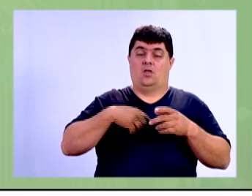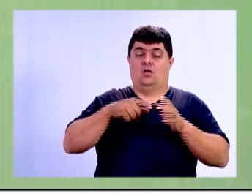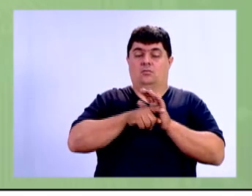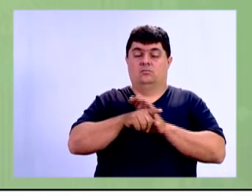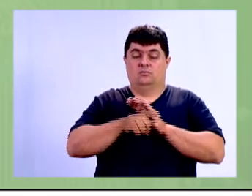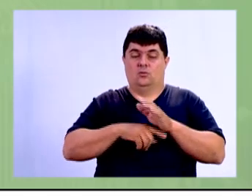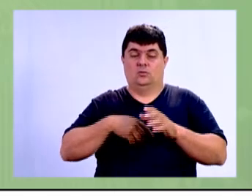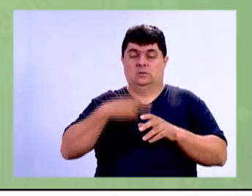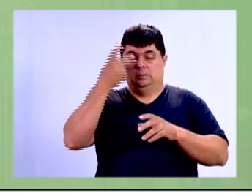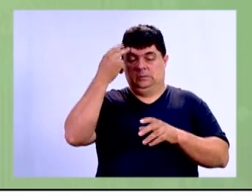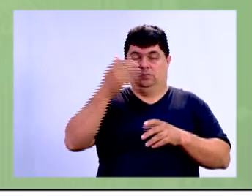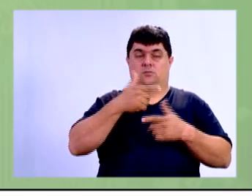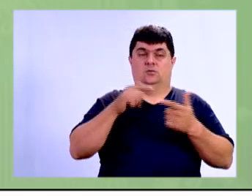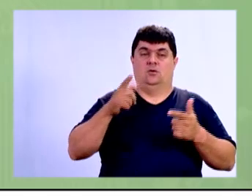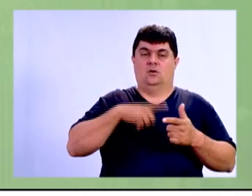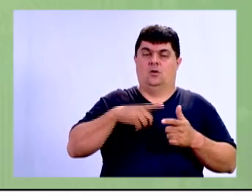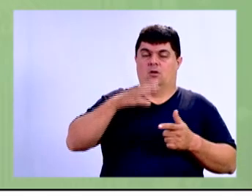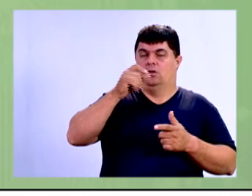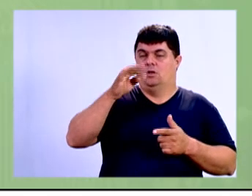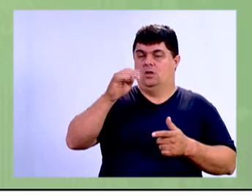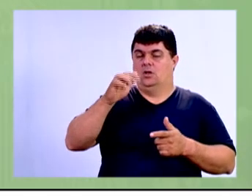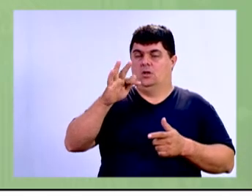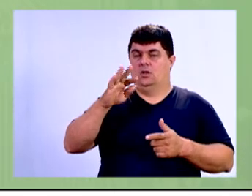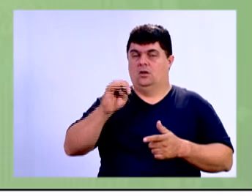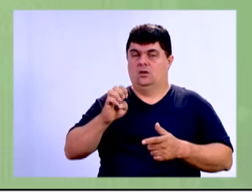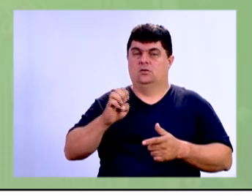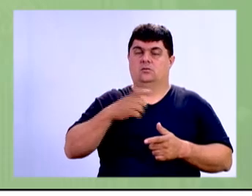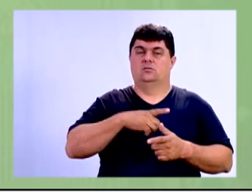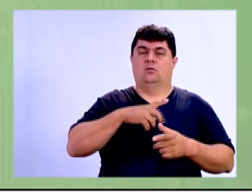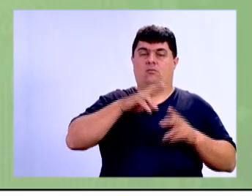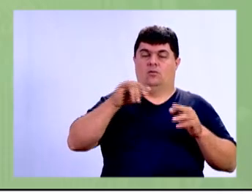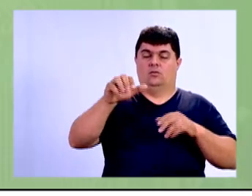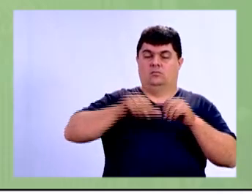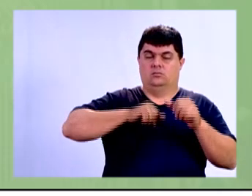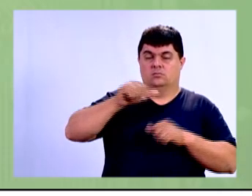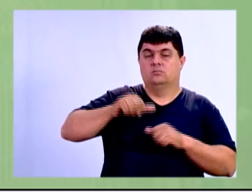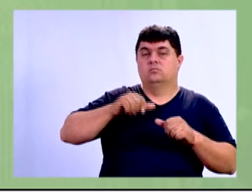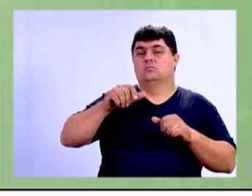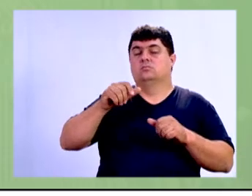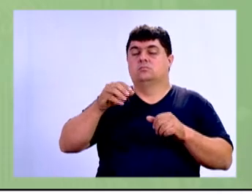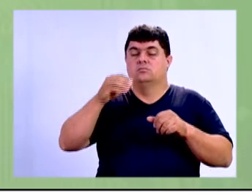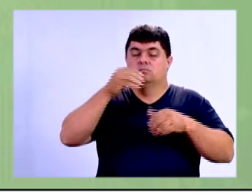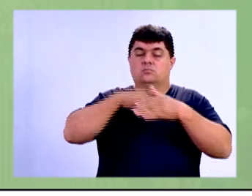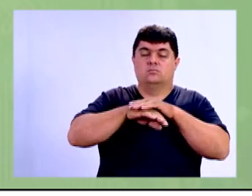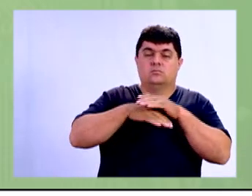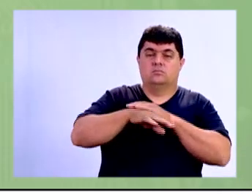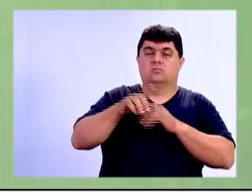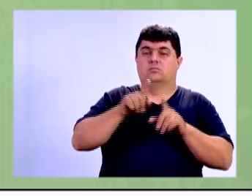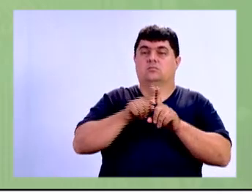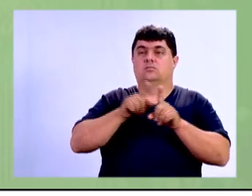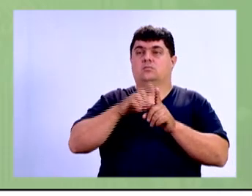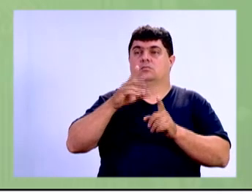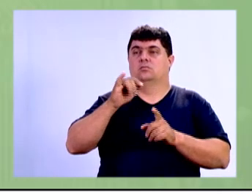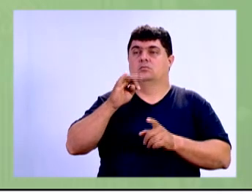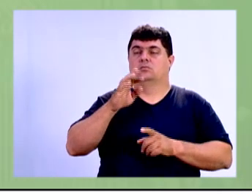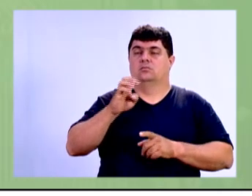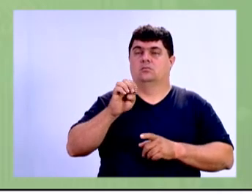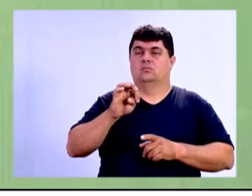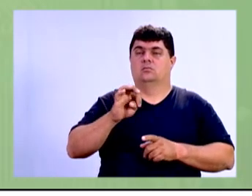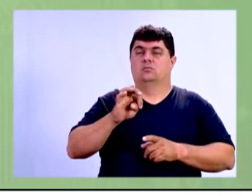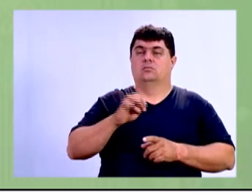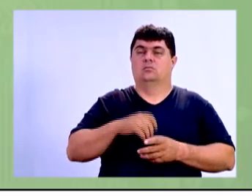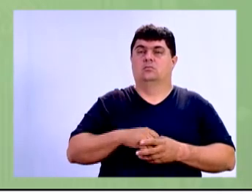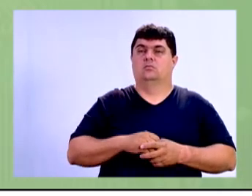é um objeto qualquer, ele é um cliente. E eu vou transformar esse objeto em um cliente e armazenar em cliente. Sendo